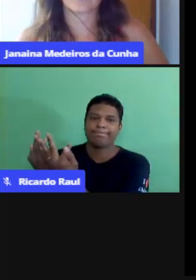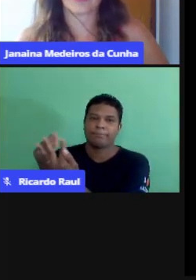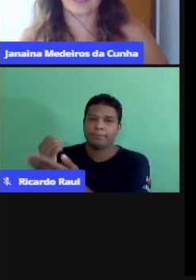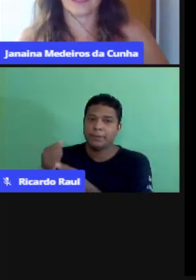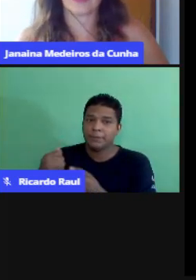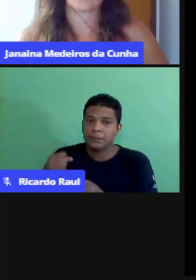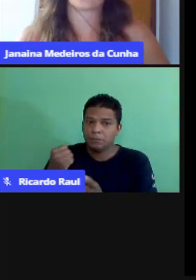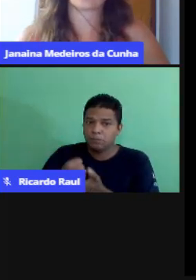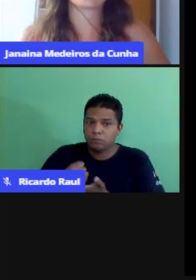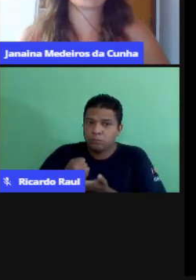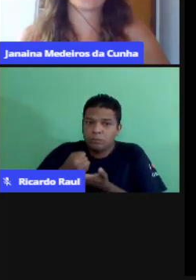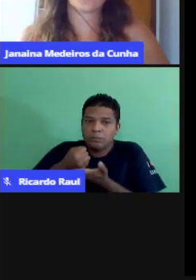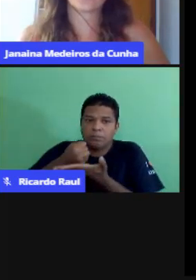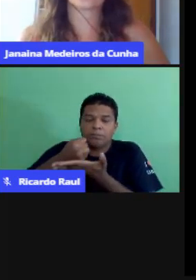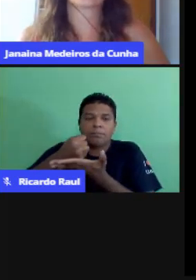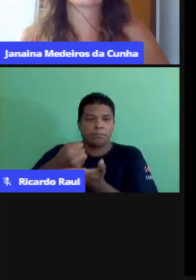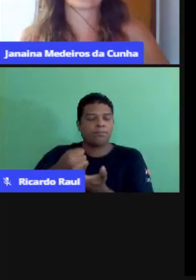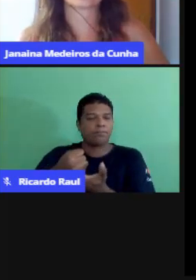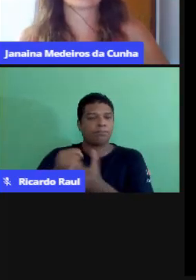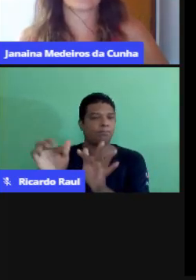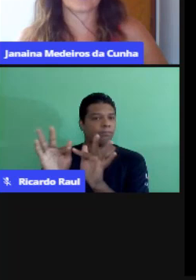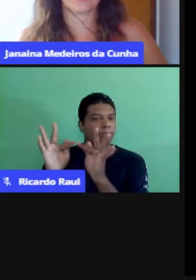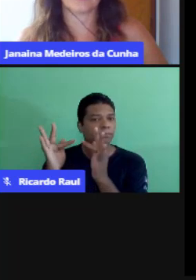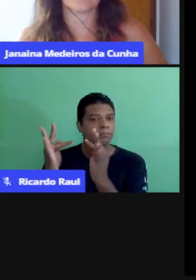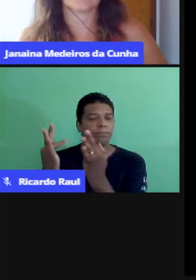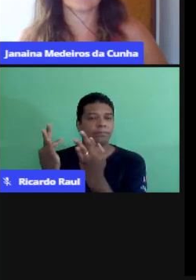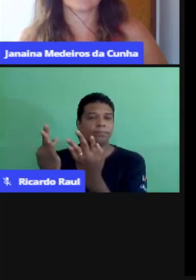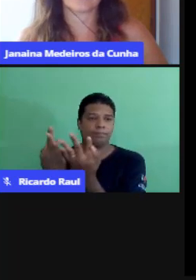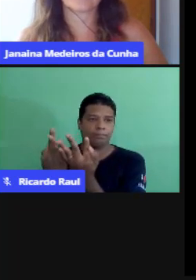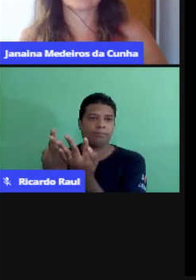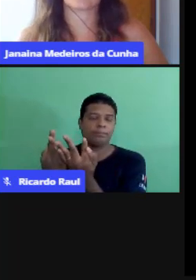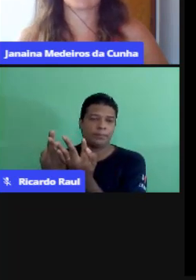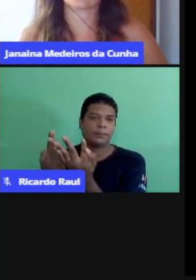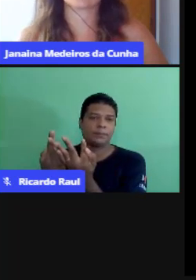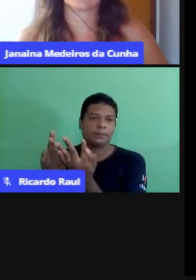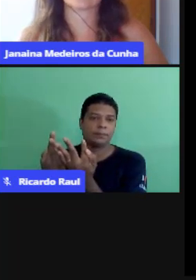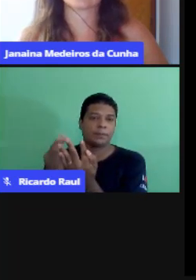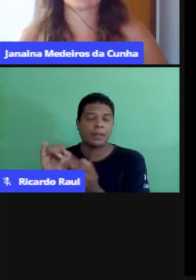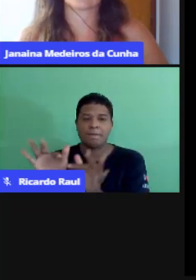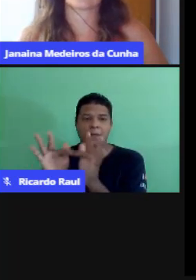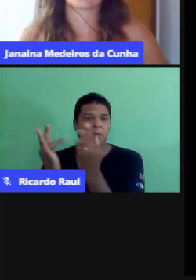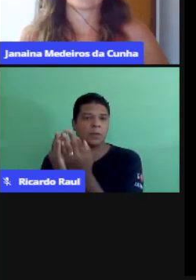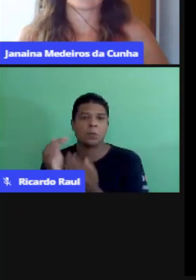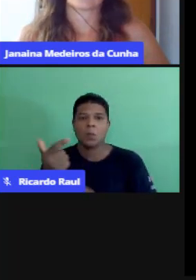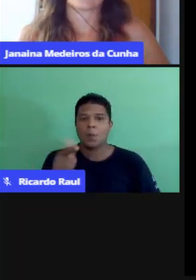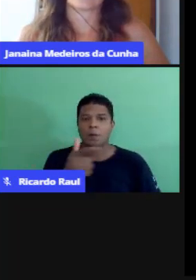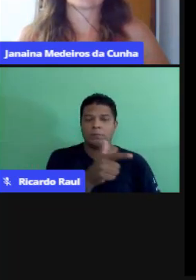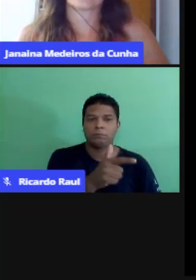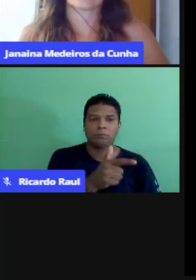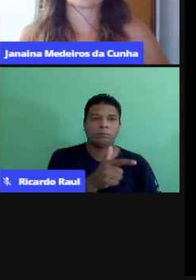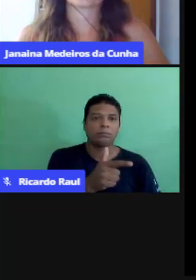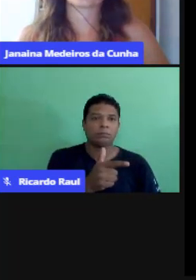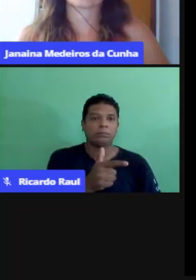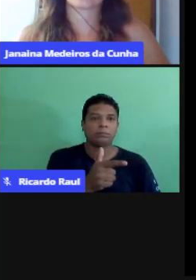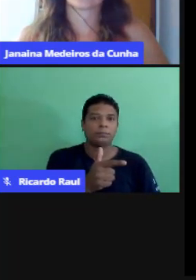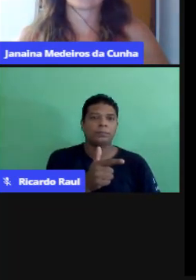para essa família, um apoio para essa família. Né? Se a família não tem